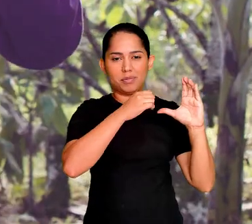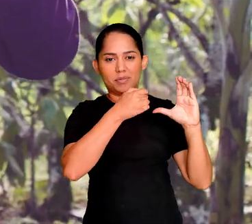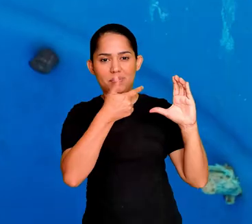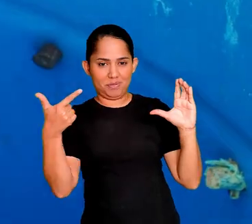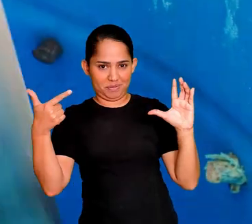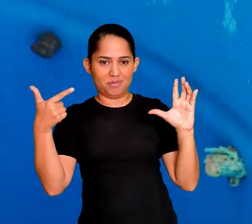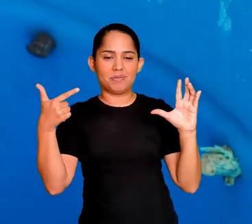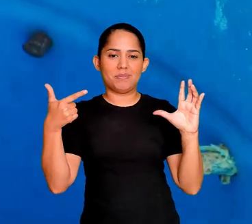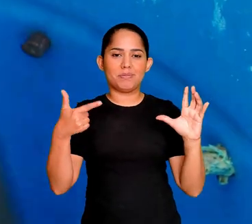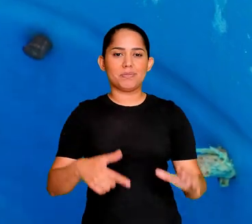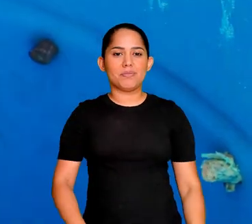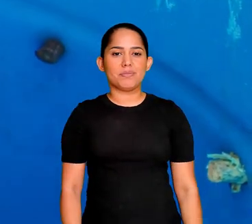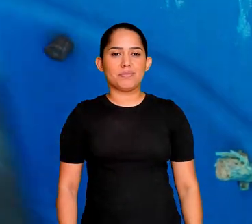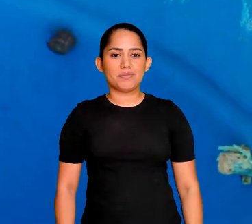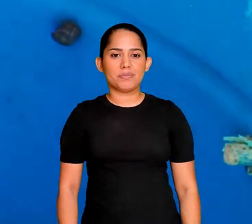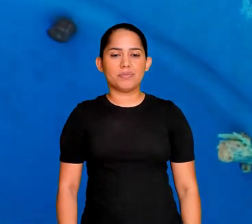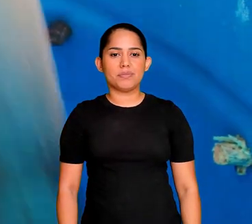fotossíntese.